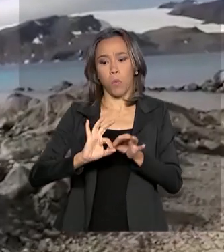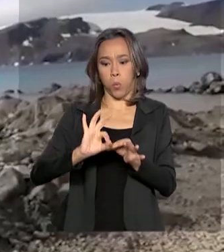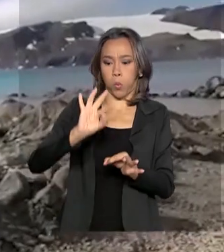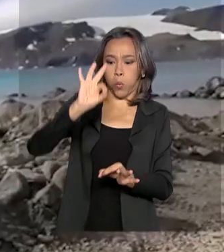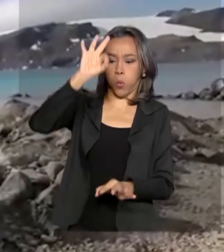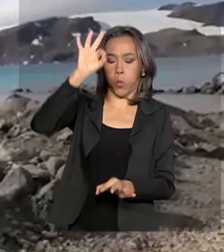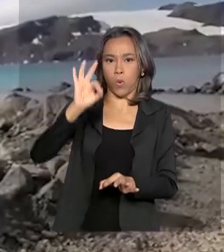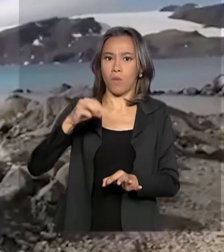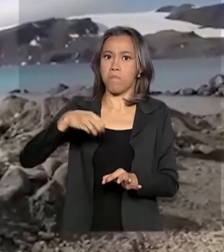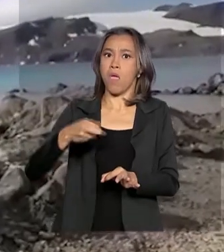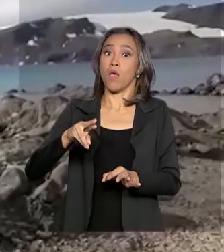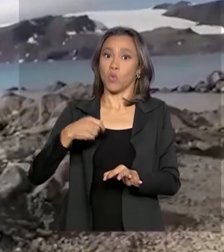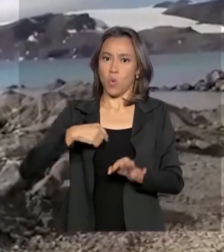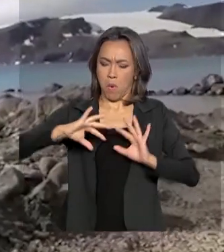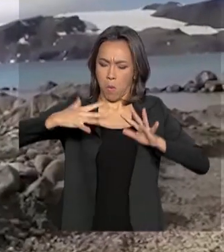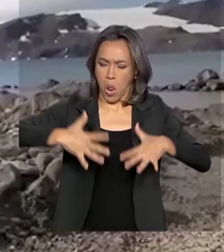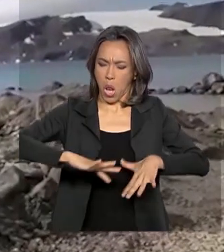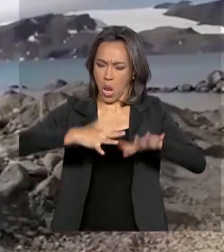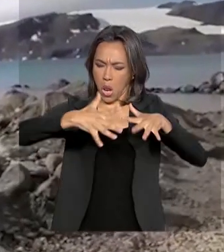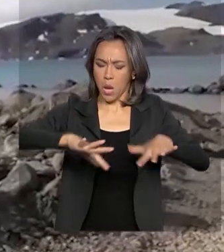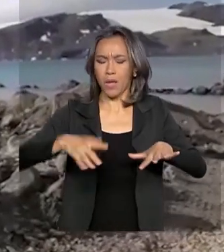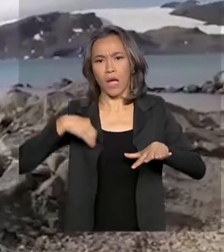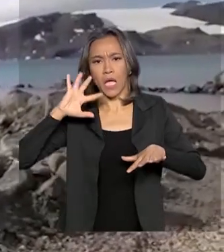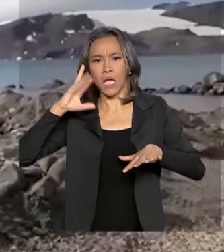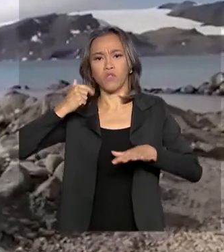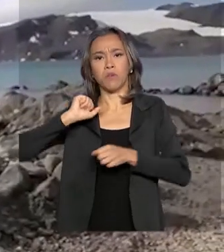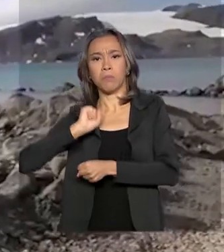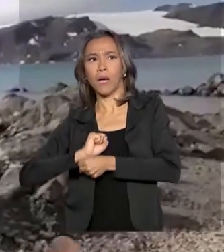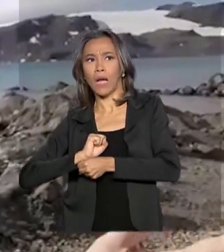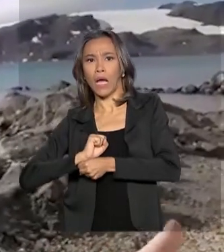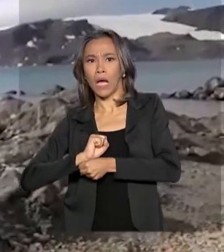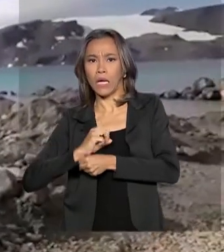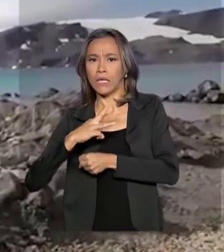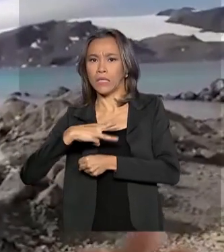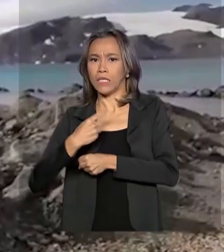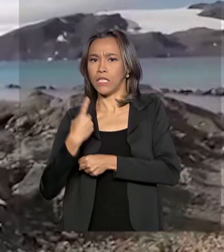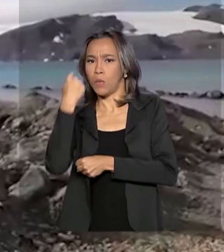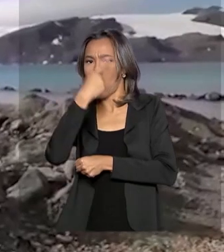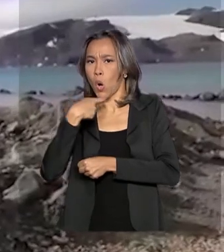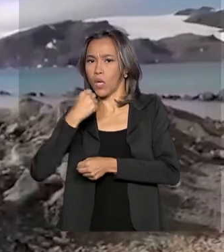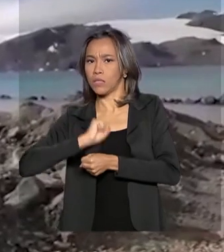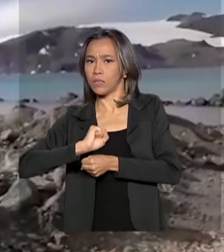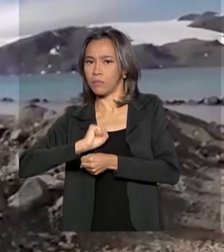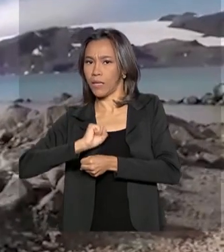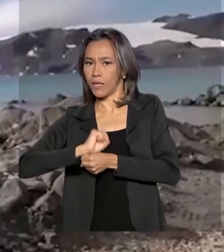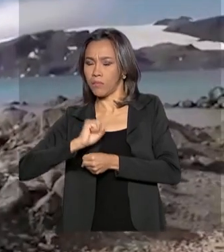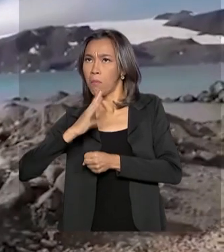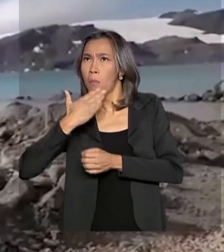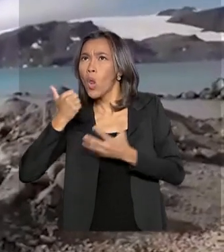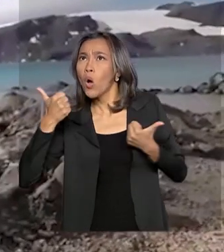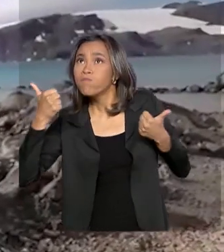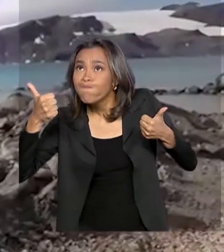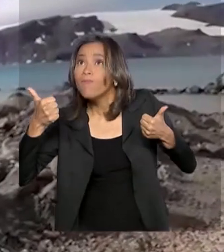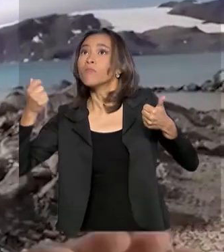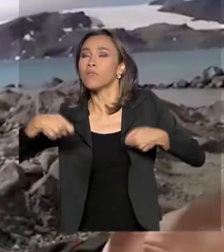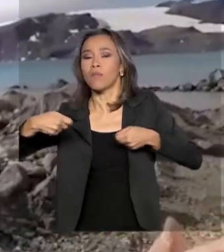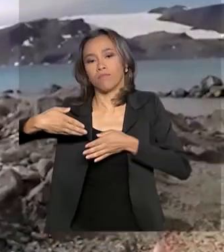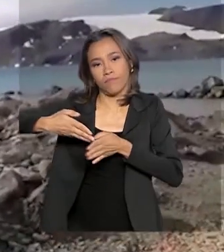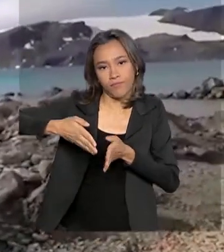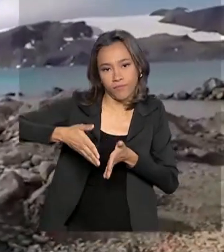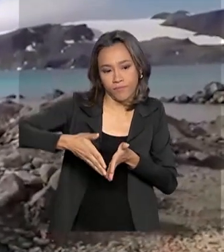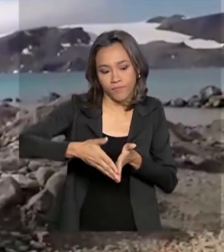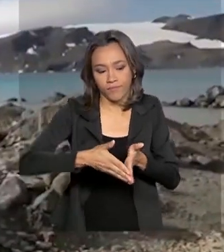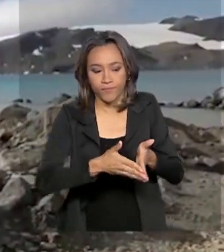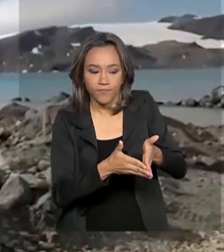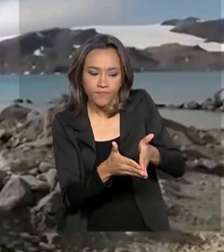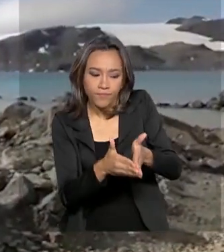pouco bravo e o comandante decidiu ficar parado durante 31 horas, aguardando o melhor tempo para a travessia. Com isso, passamos pelo